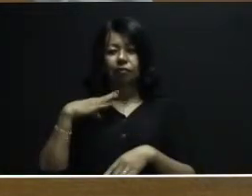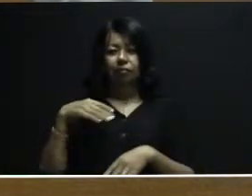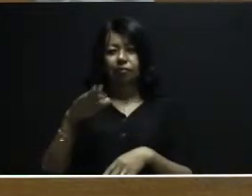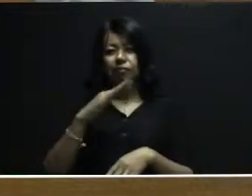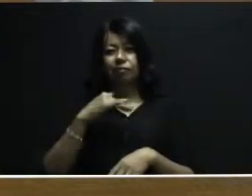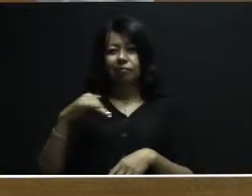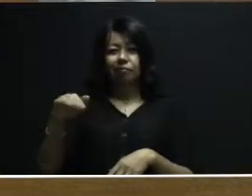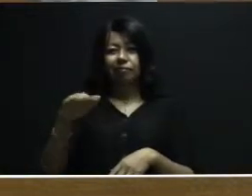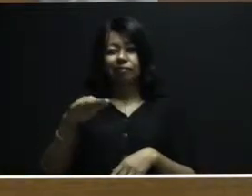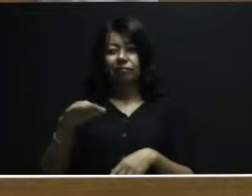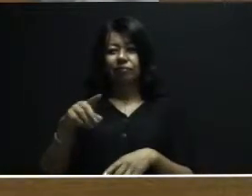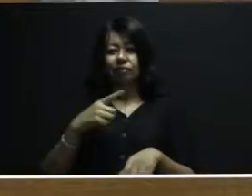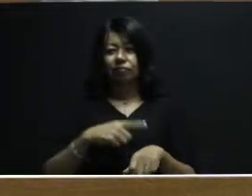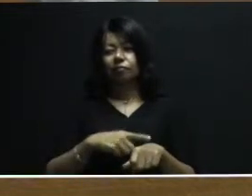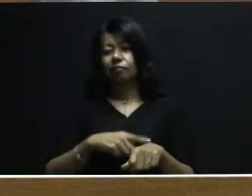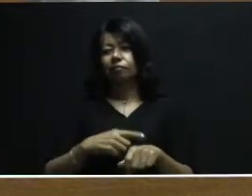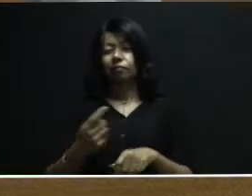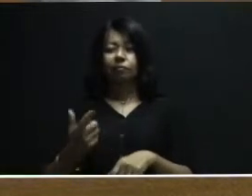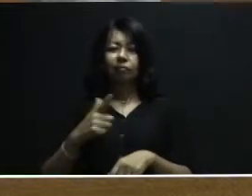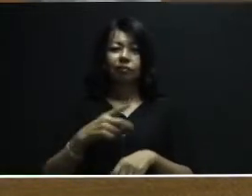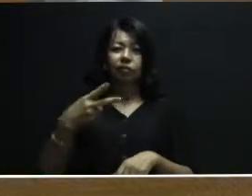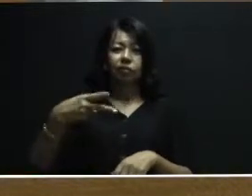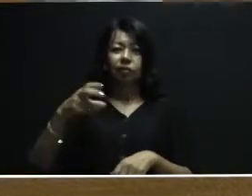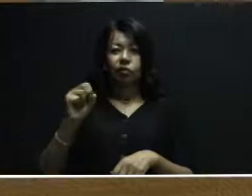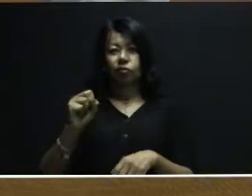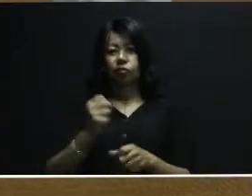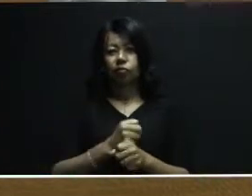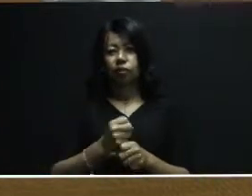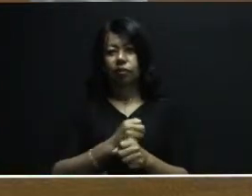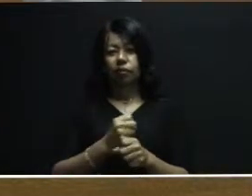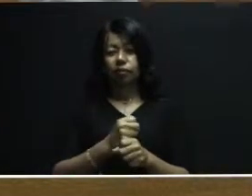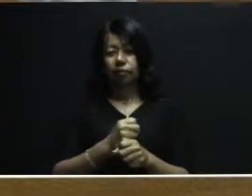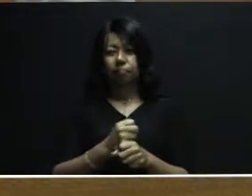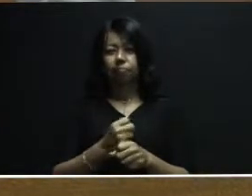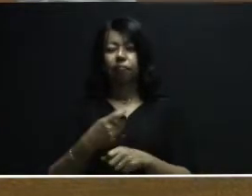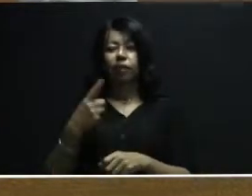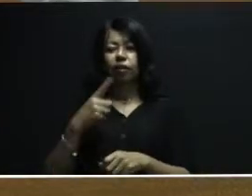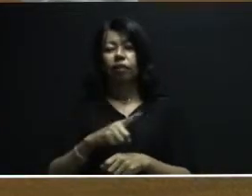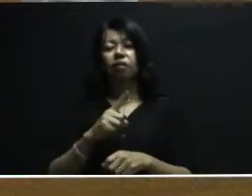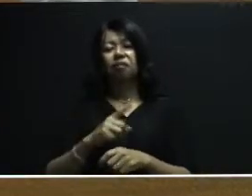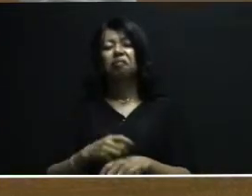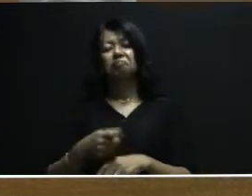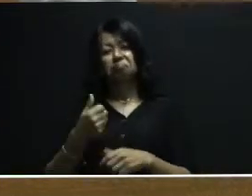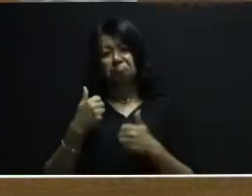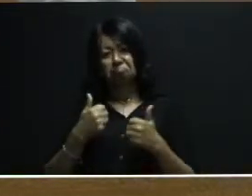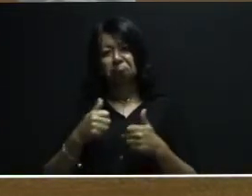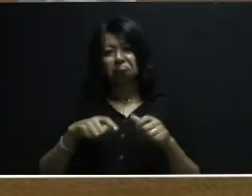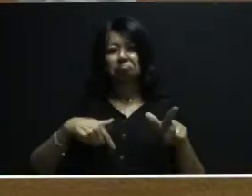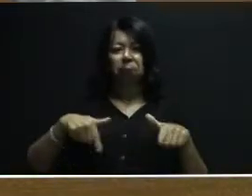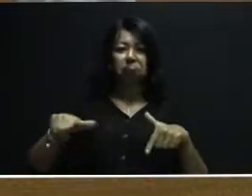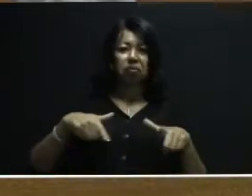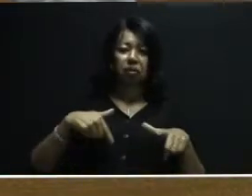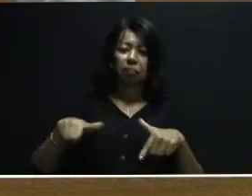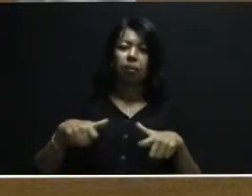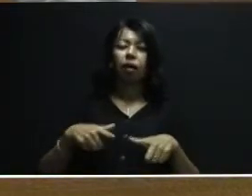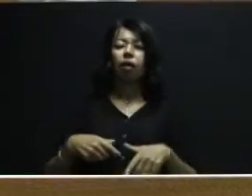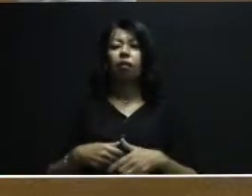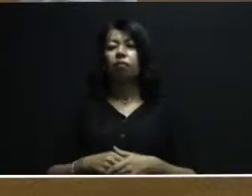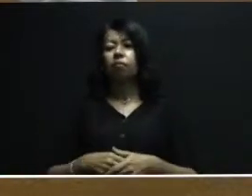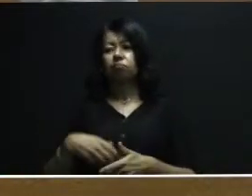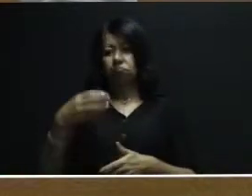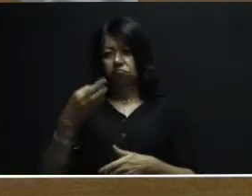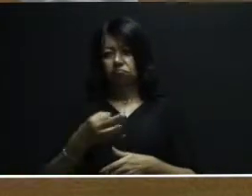período pouquinho, 28 anos. Né? E aqui eu me realizei profissionalmente, né?